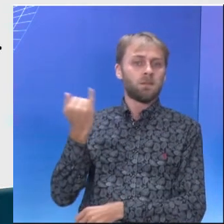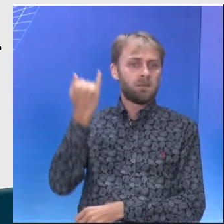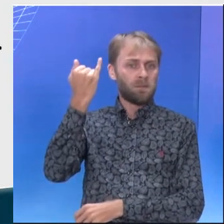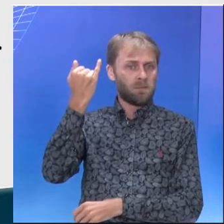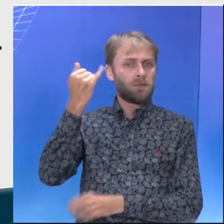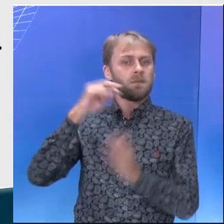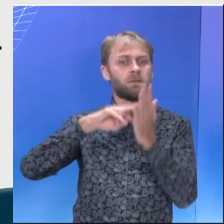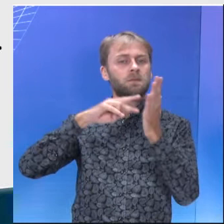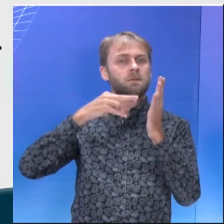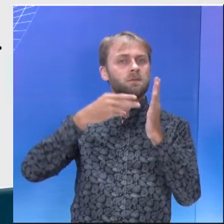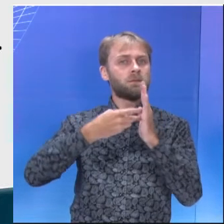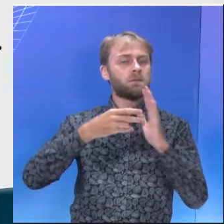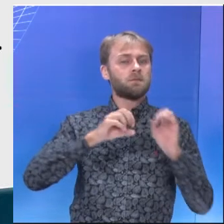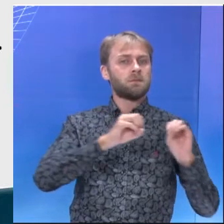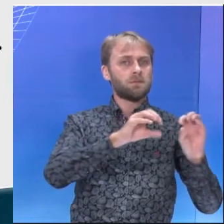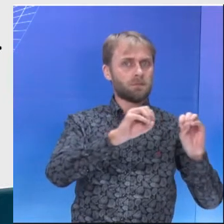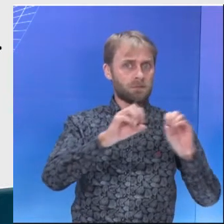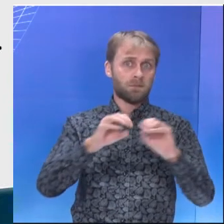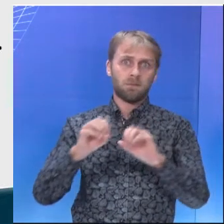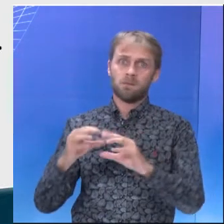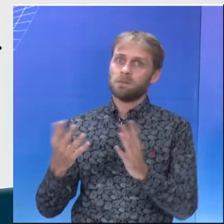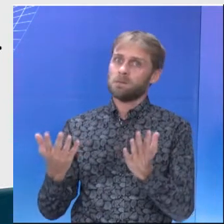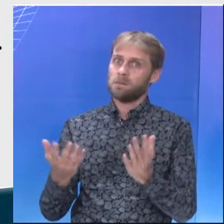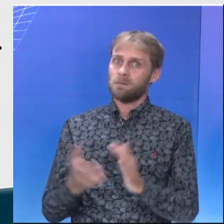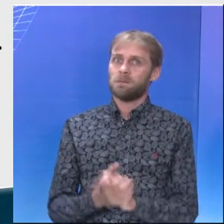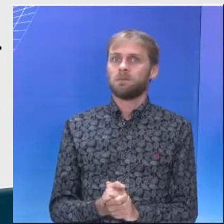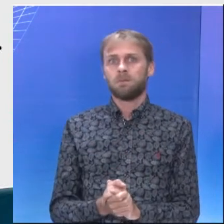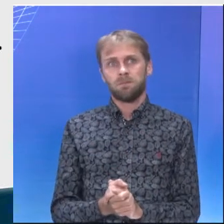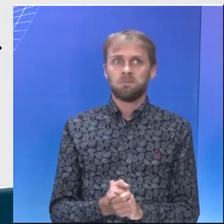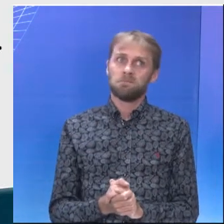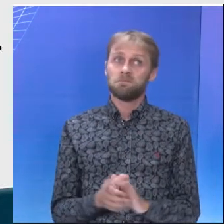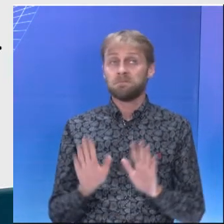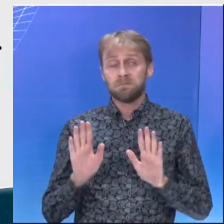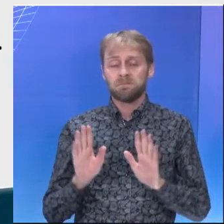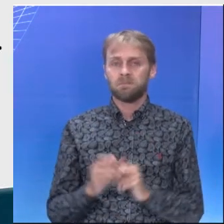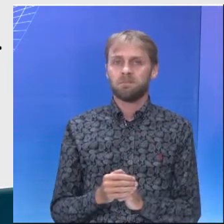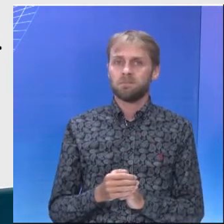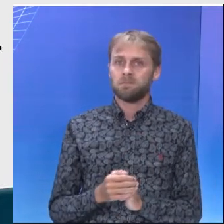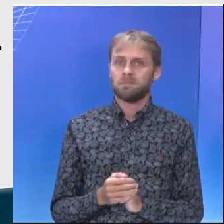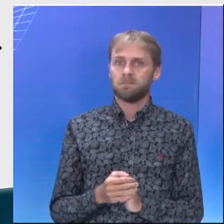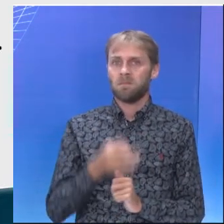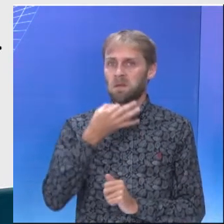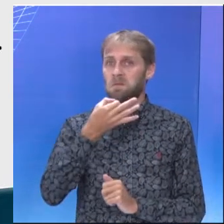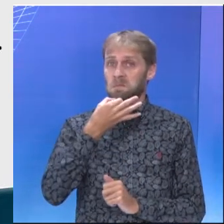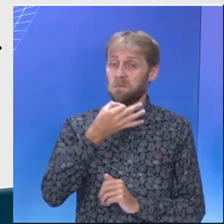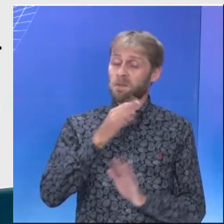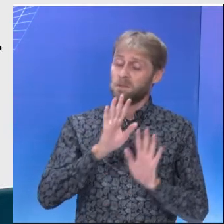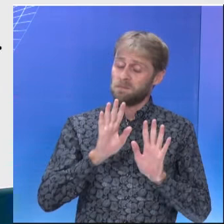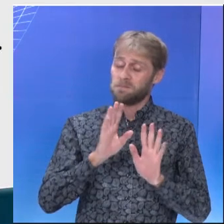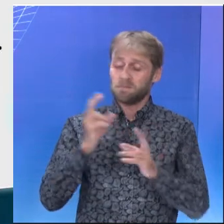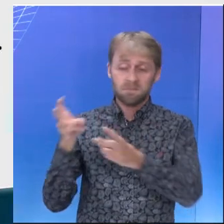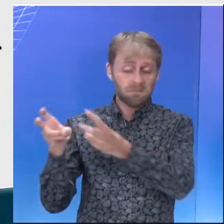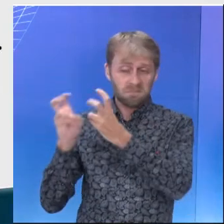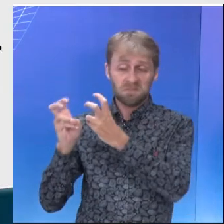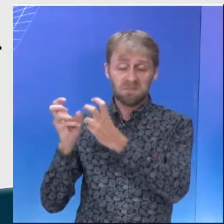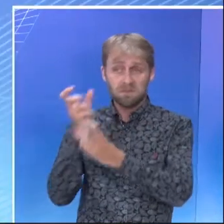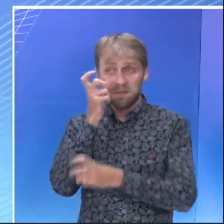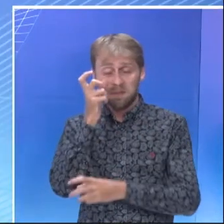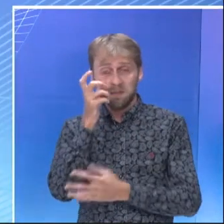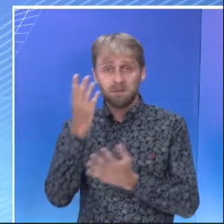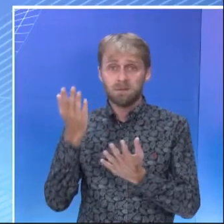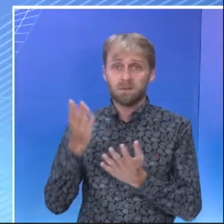para o significado da educação. Ok, isso aqui é uma dica, que é chamar a atenção, não é nenhum